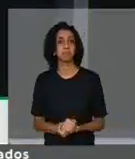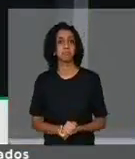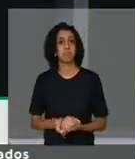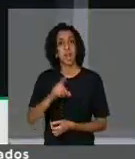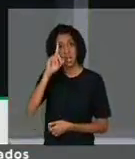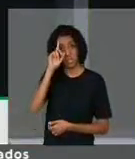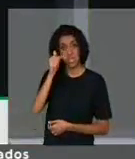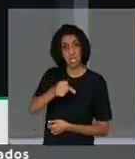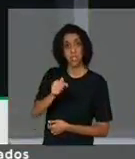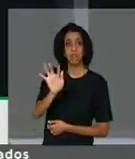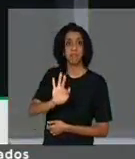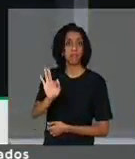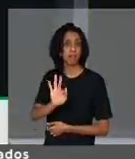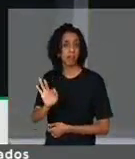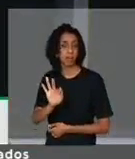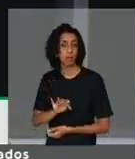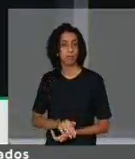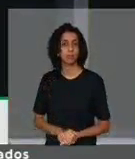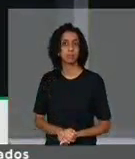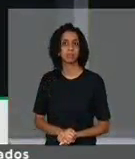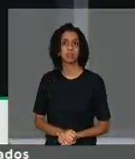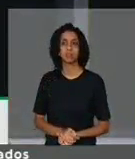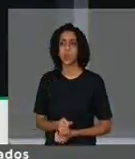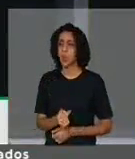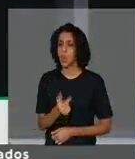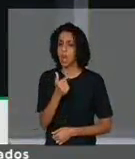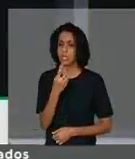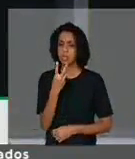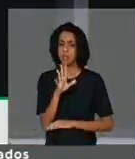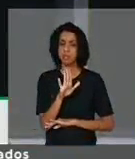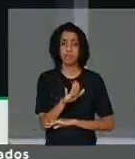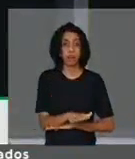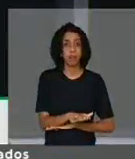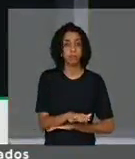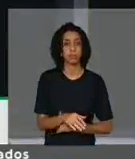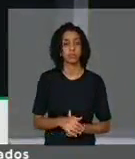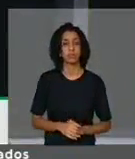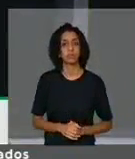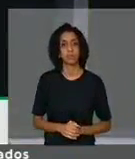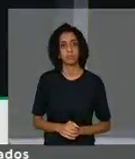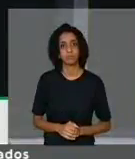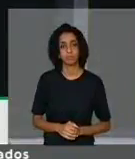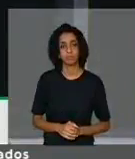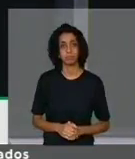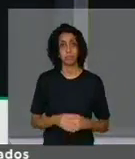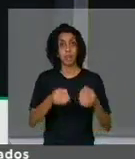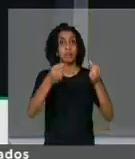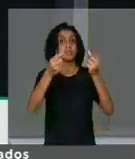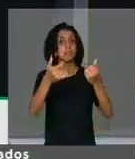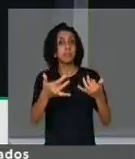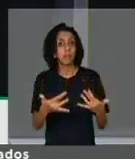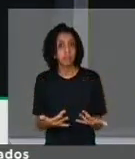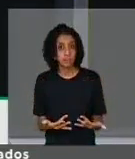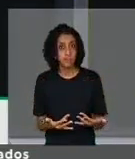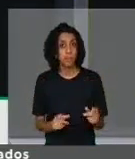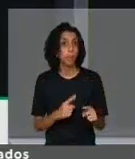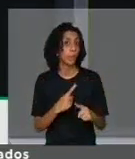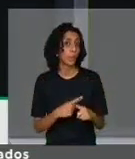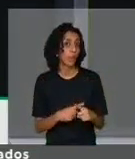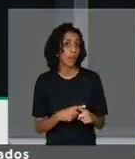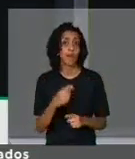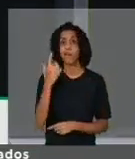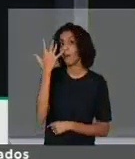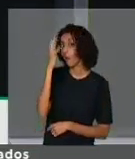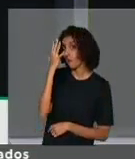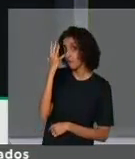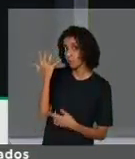de fevereiro, quase 15 horas. A explicação: Carnaval